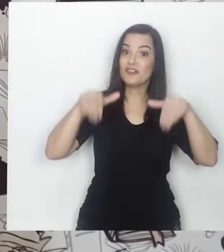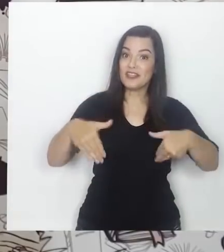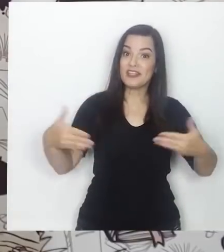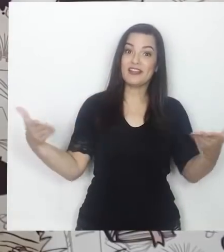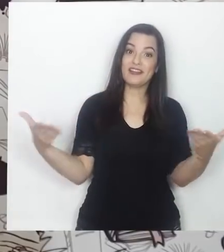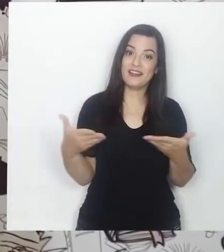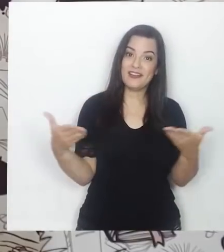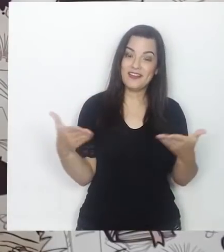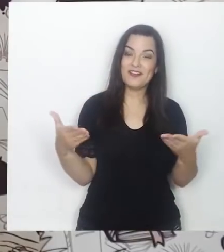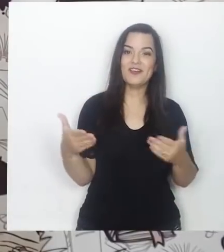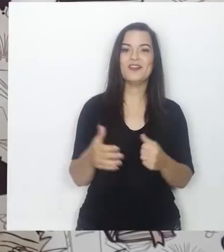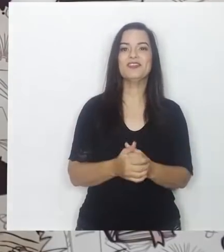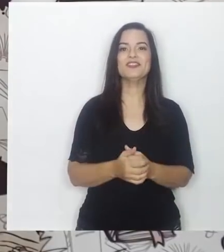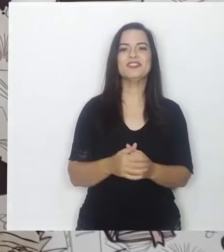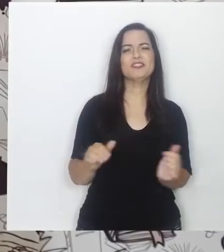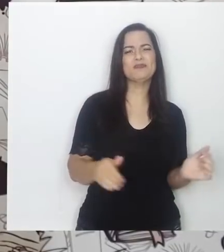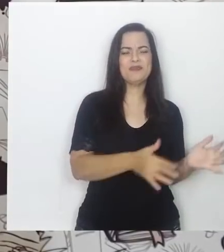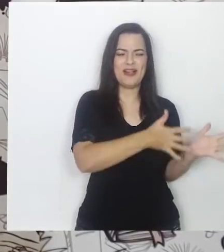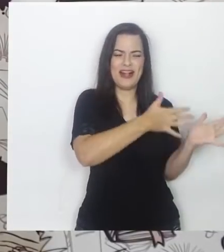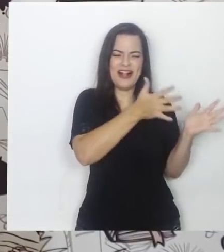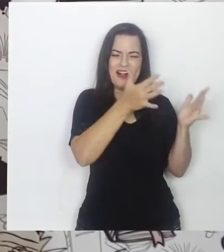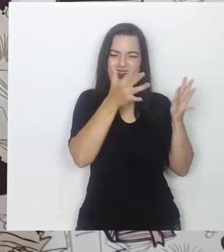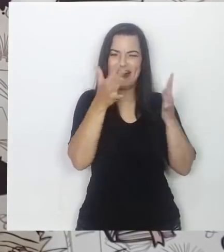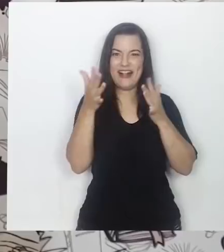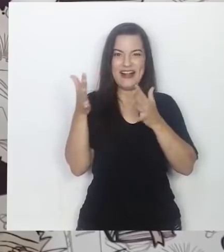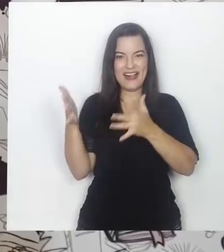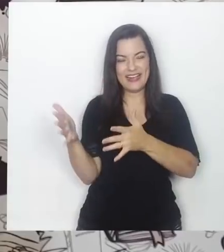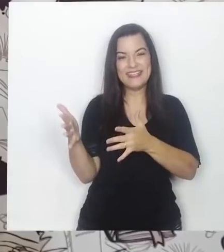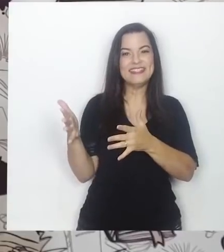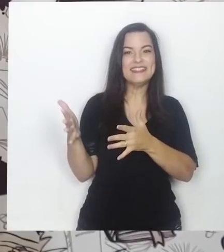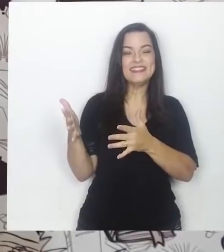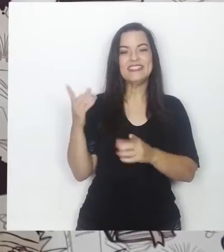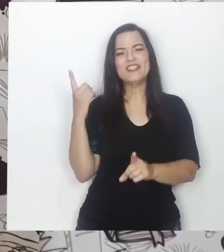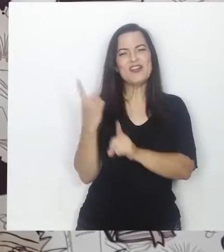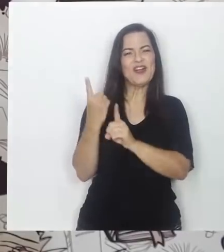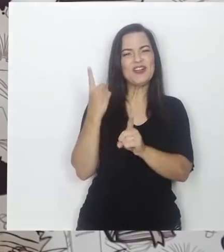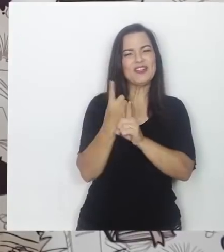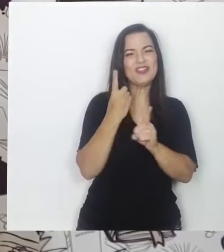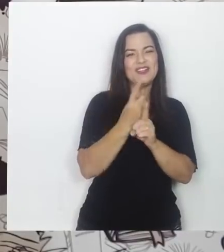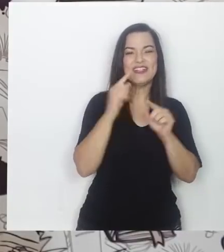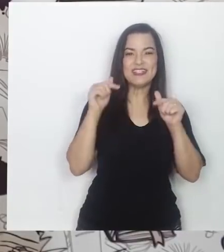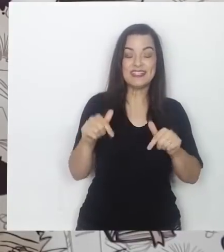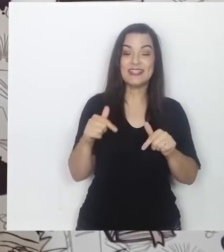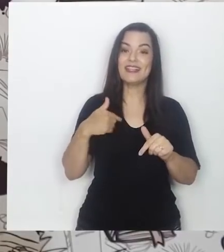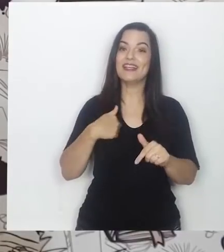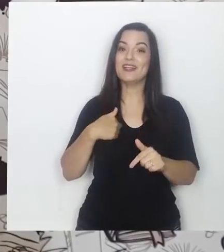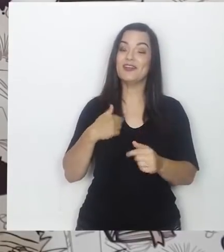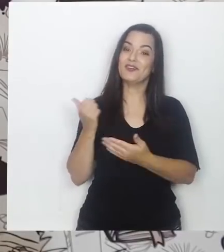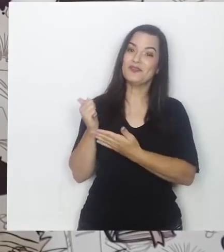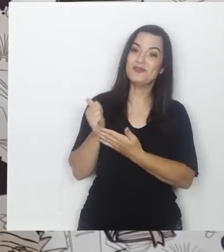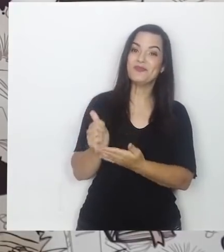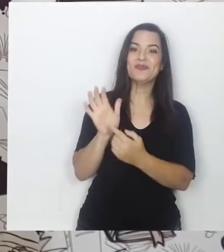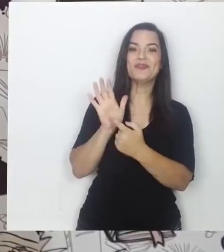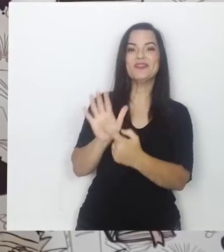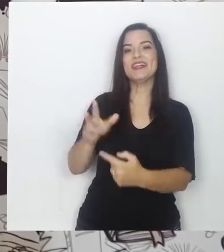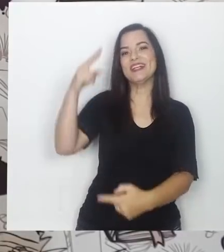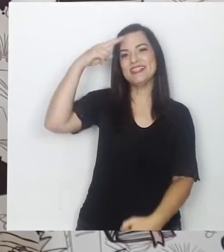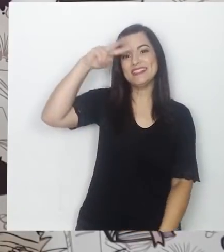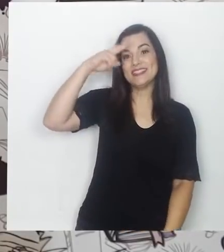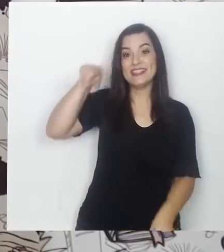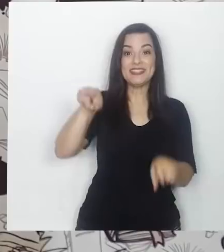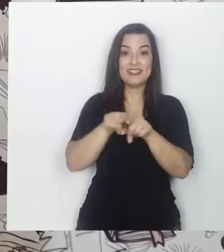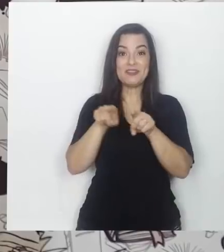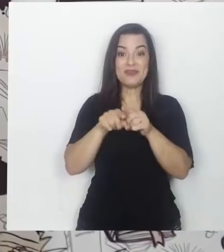finalizar essa nossa maratona de encontros, a Pro trouxe hoje uma história e uma linha